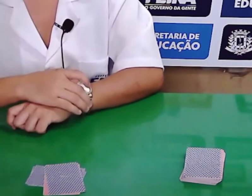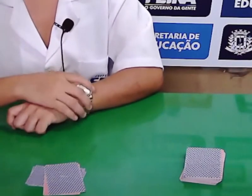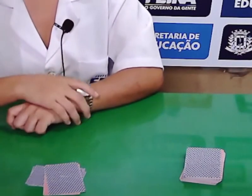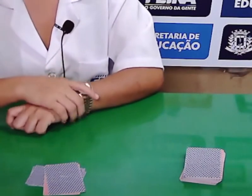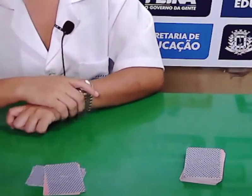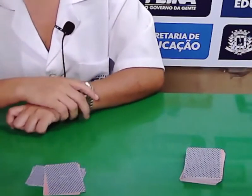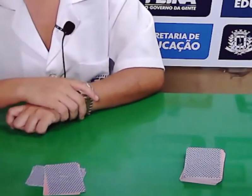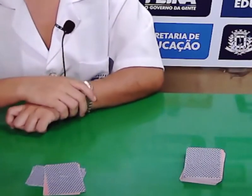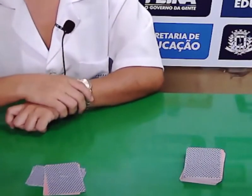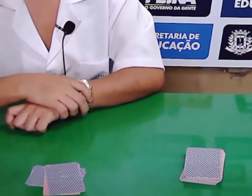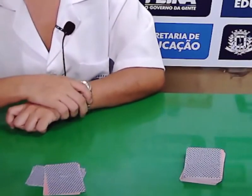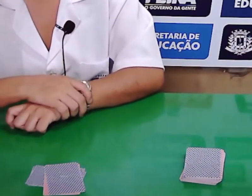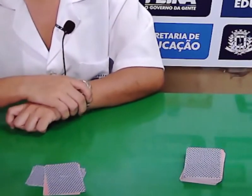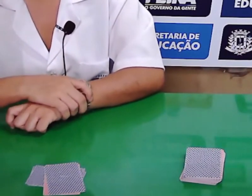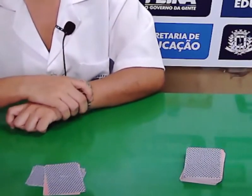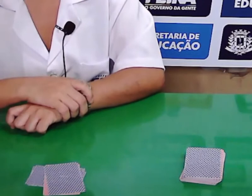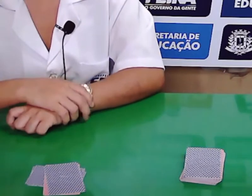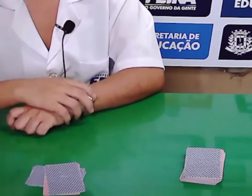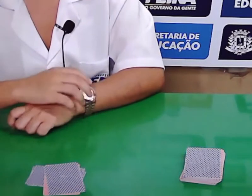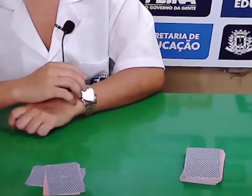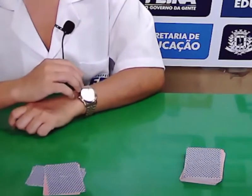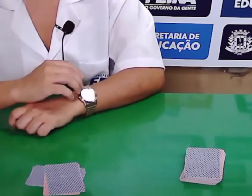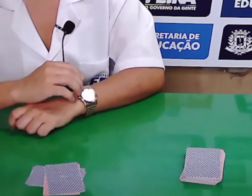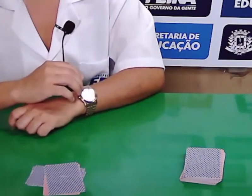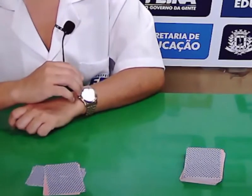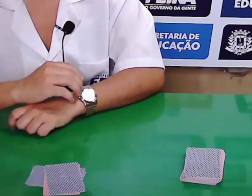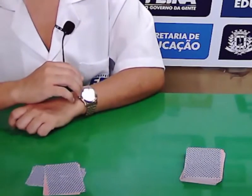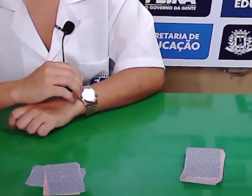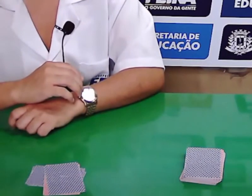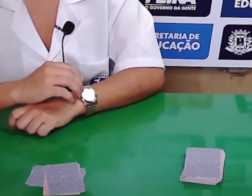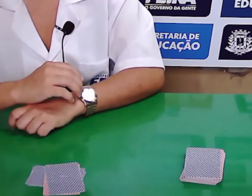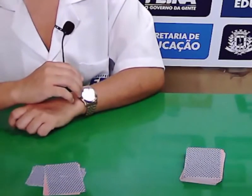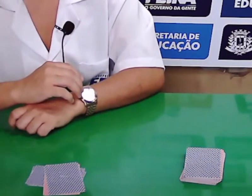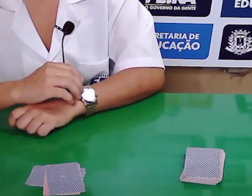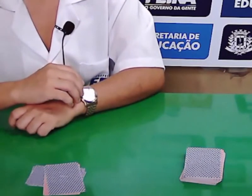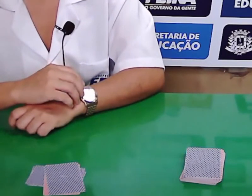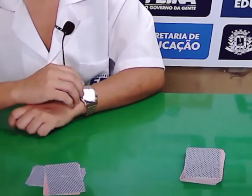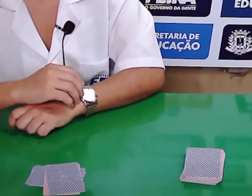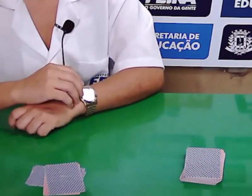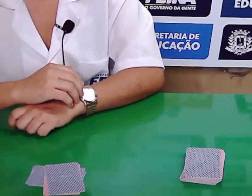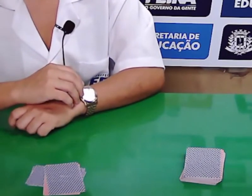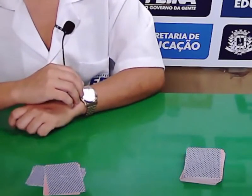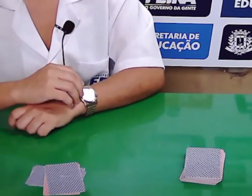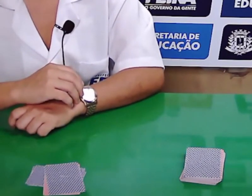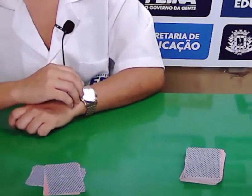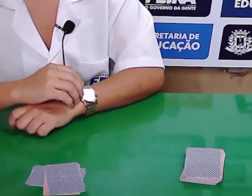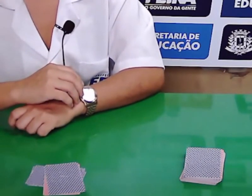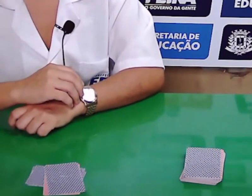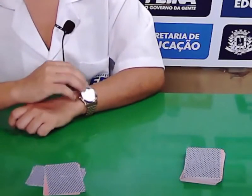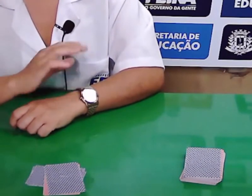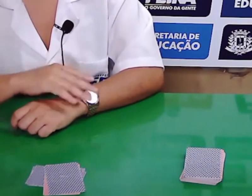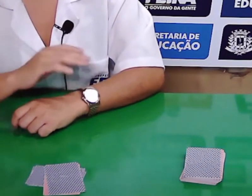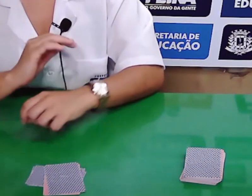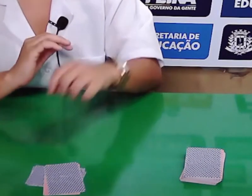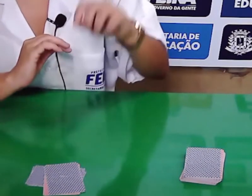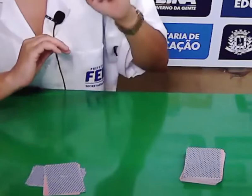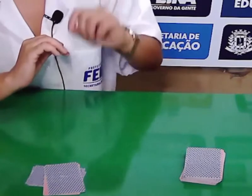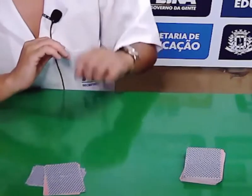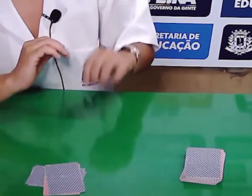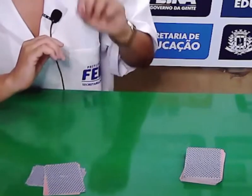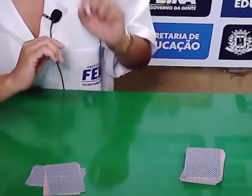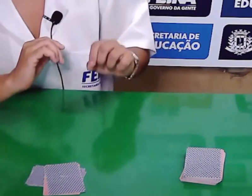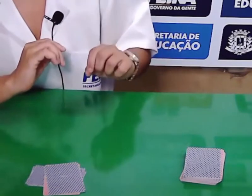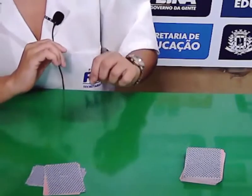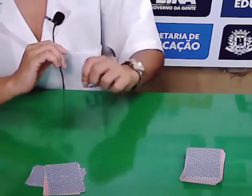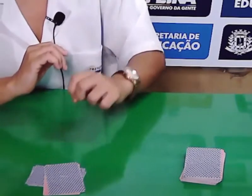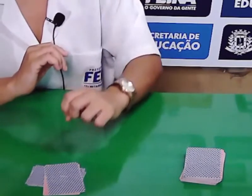valete. O valete vale 11. E aí? 11 com 12, 21. Pronto.